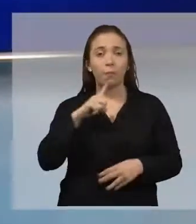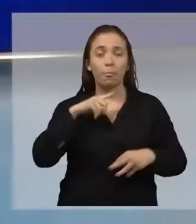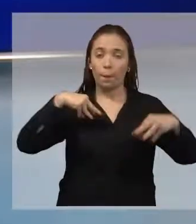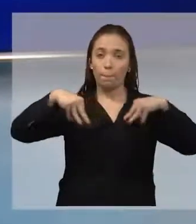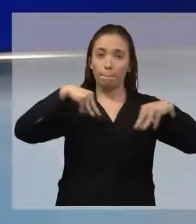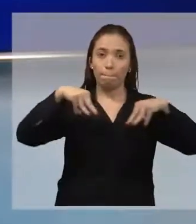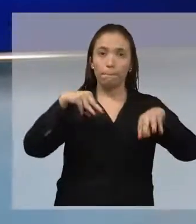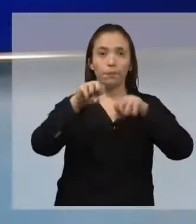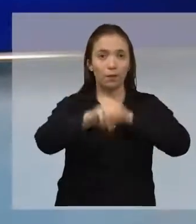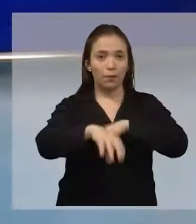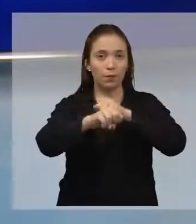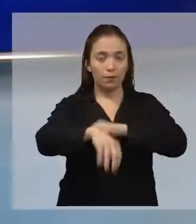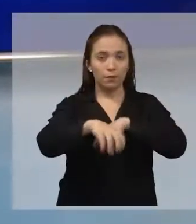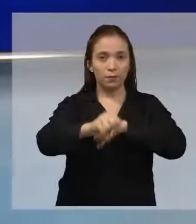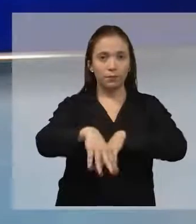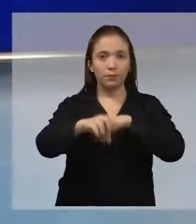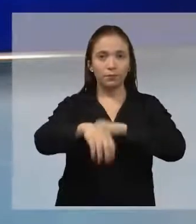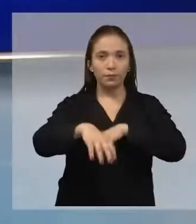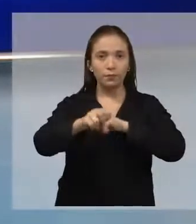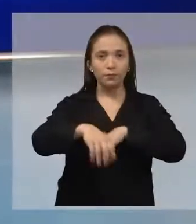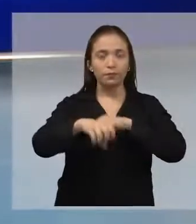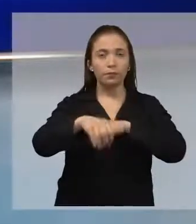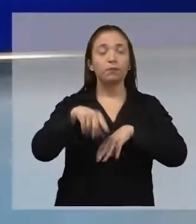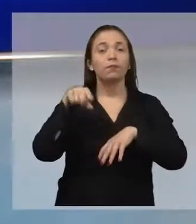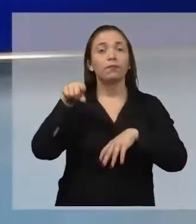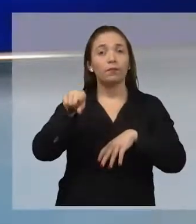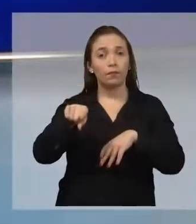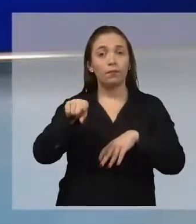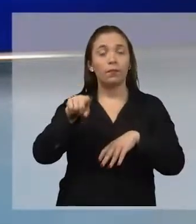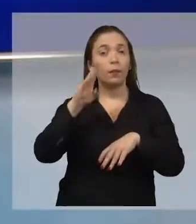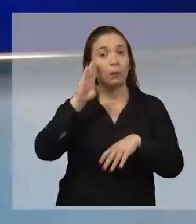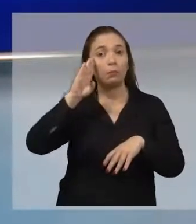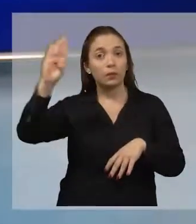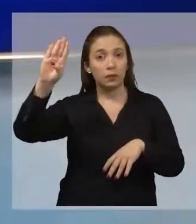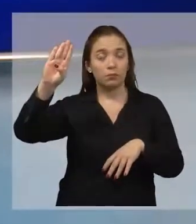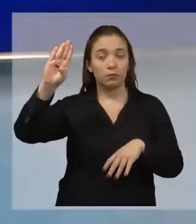Educação, um dos principais ministérios dessa República,